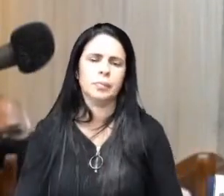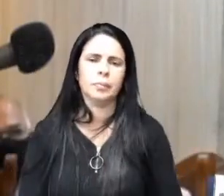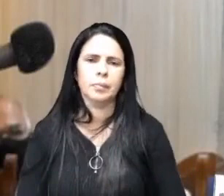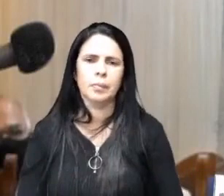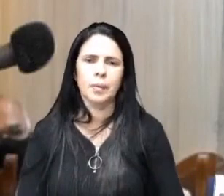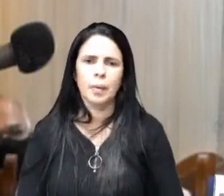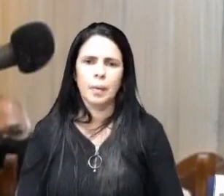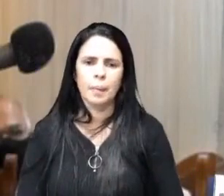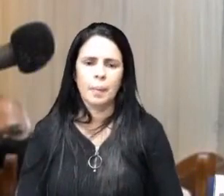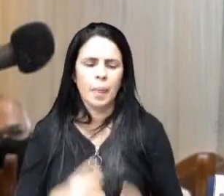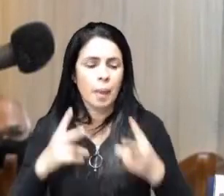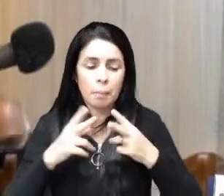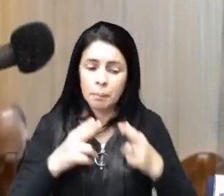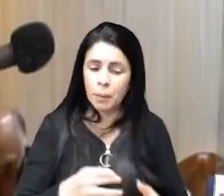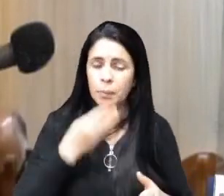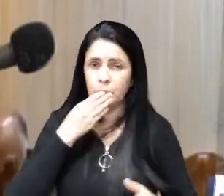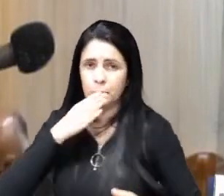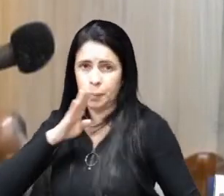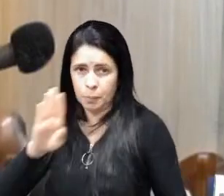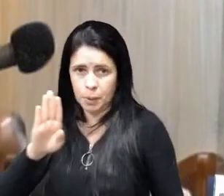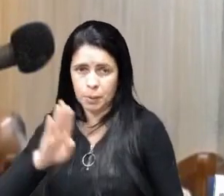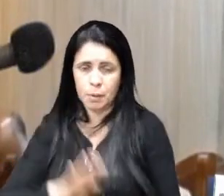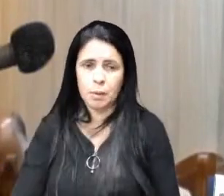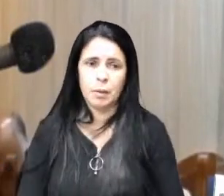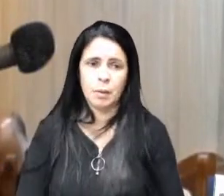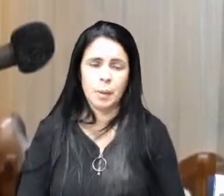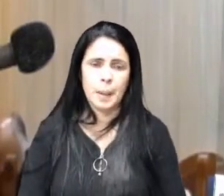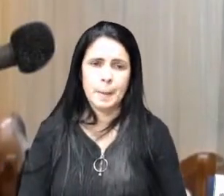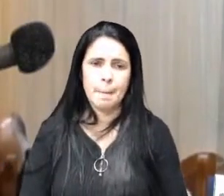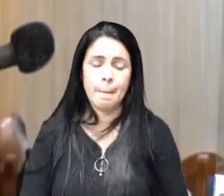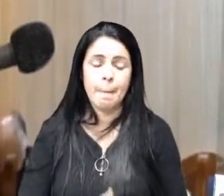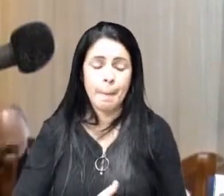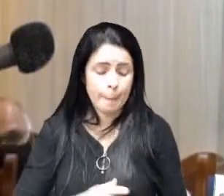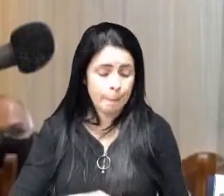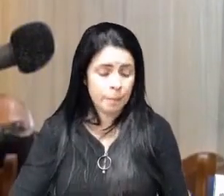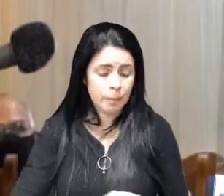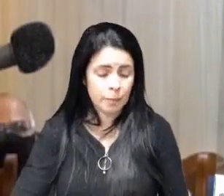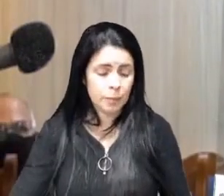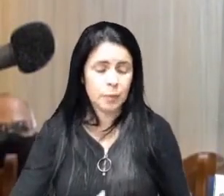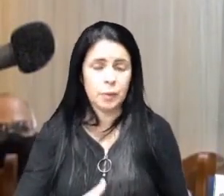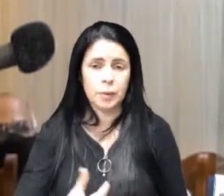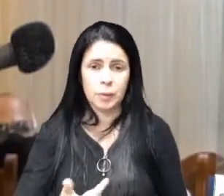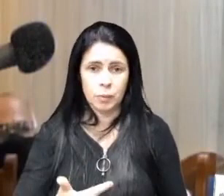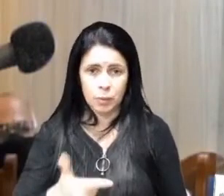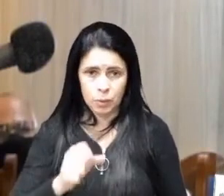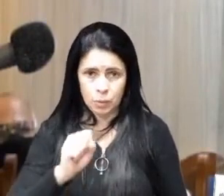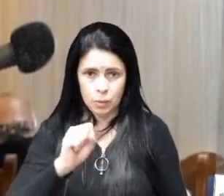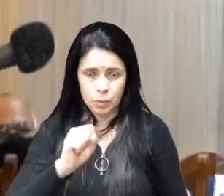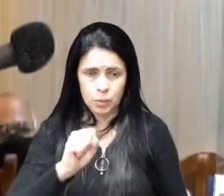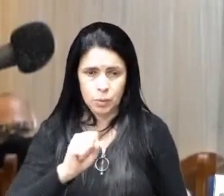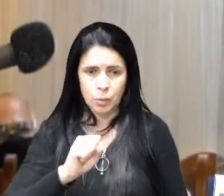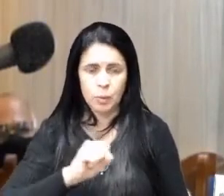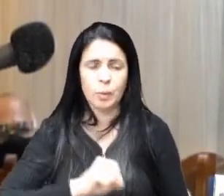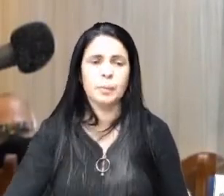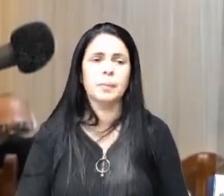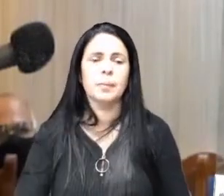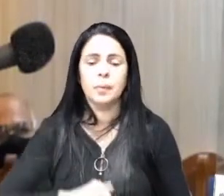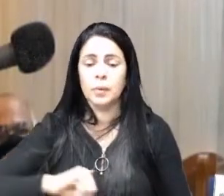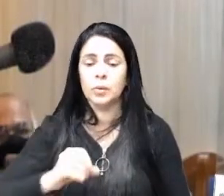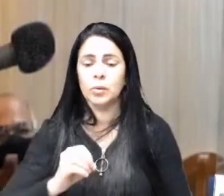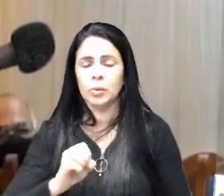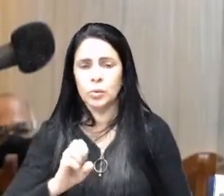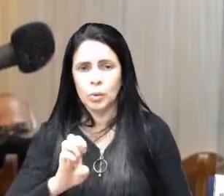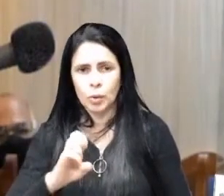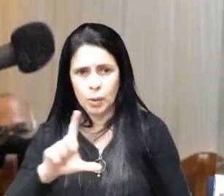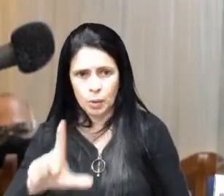A mesma promessa. E mais adiante, no versículo 28, Deus falou por Joel: derramarei do meu